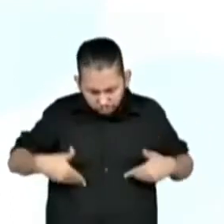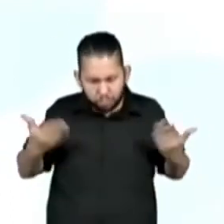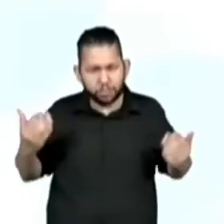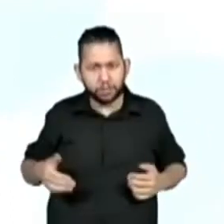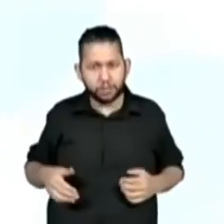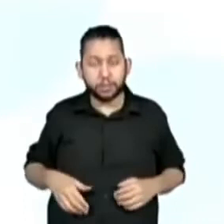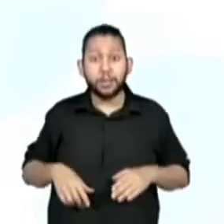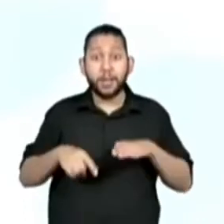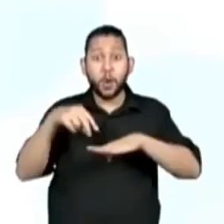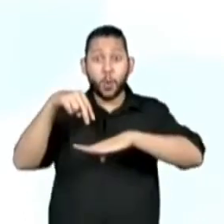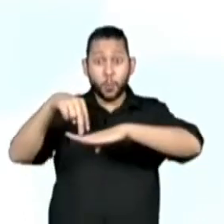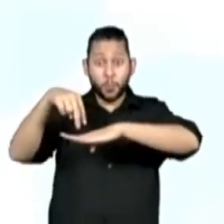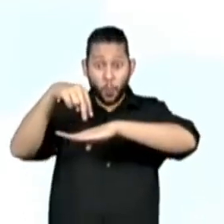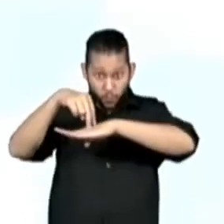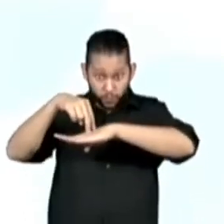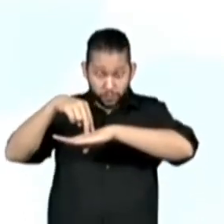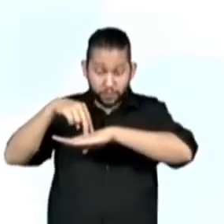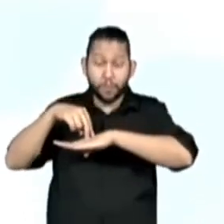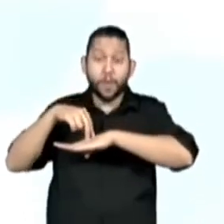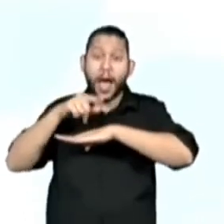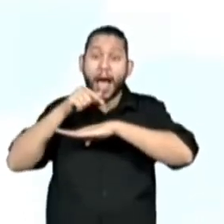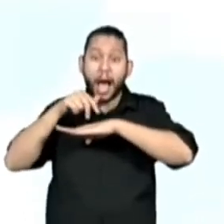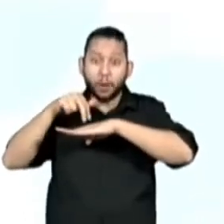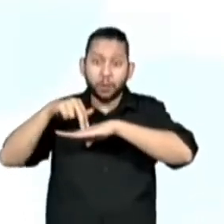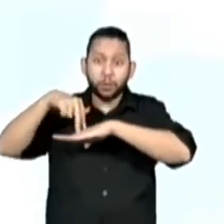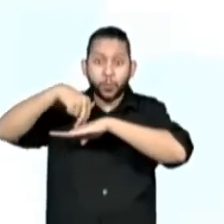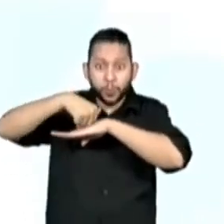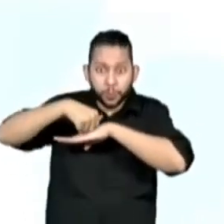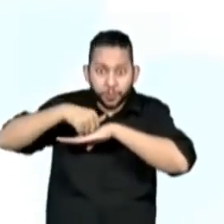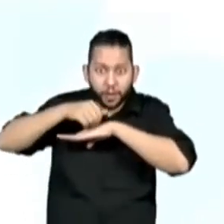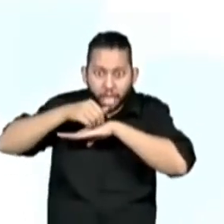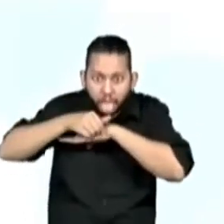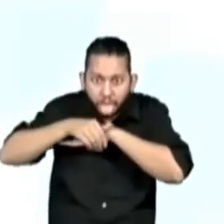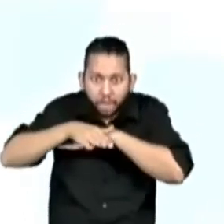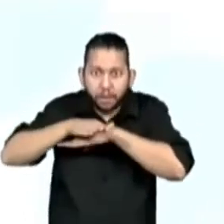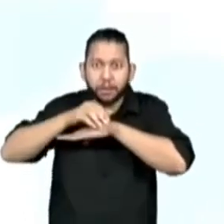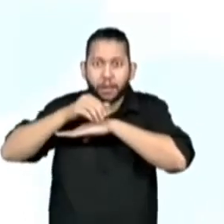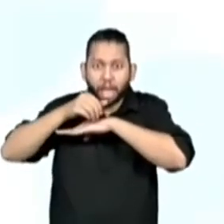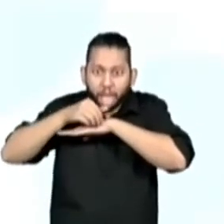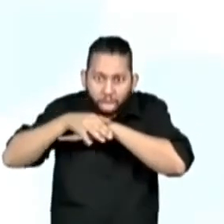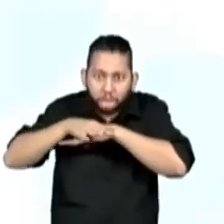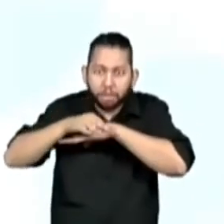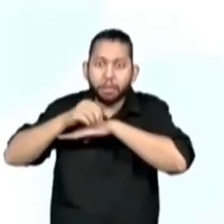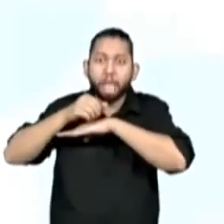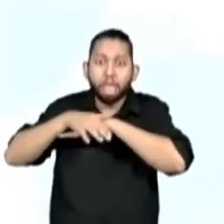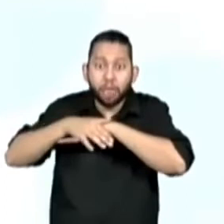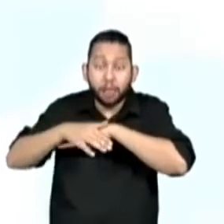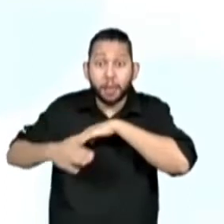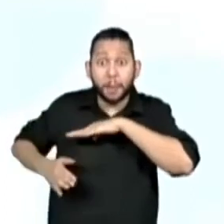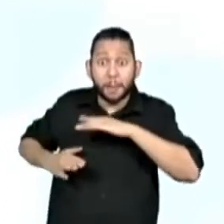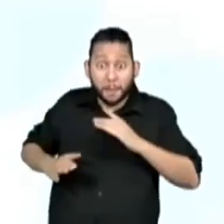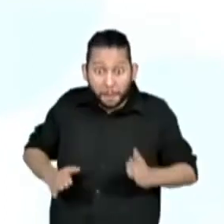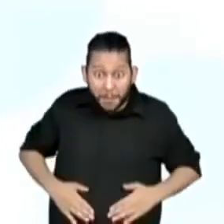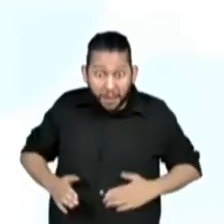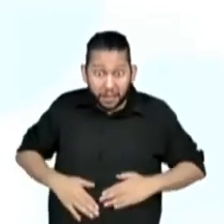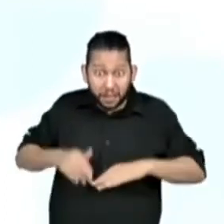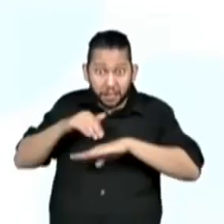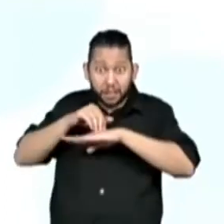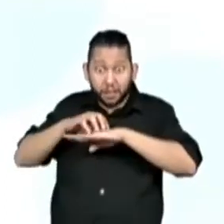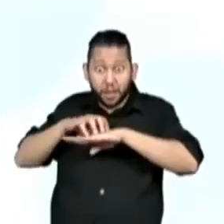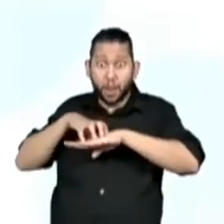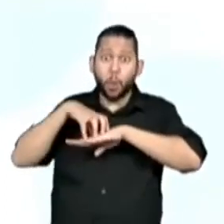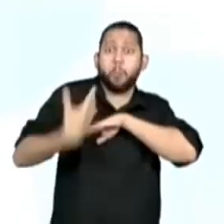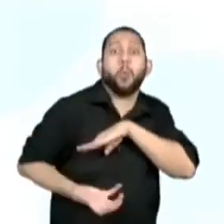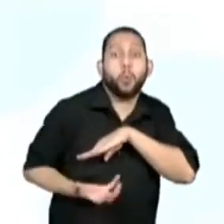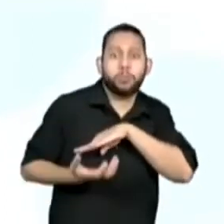fonte, debruçou-se para beber. Entretanto, o peso das pedras arrastou-o para dentro da